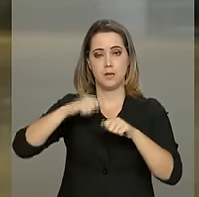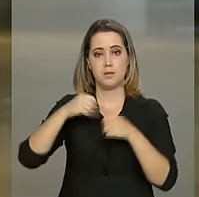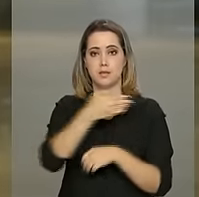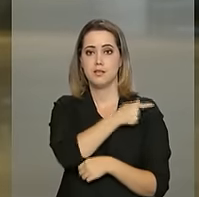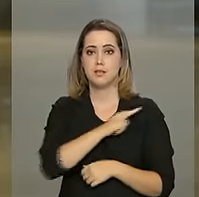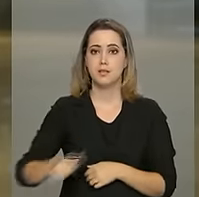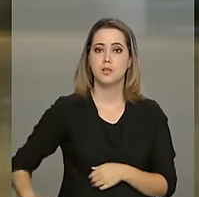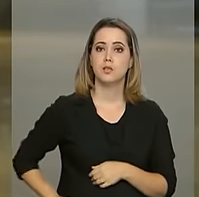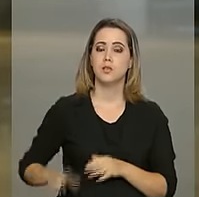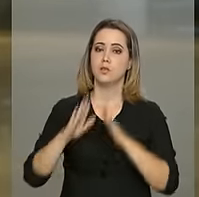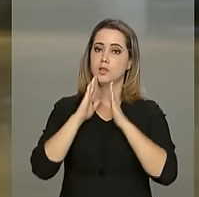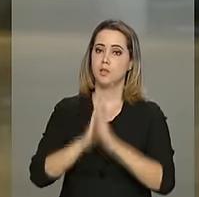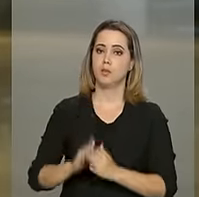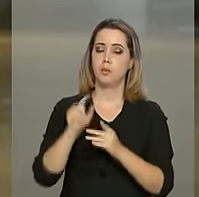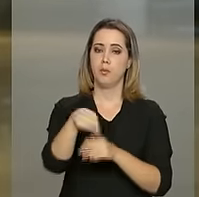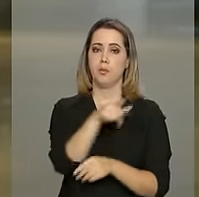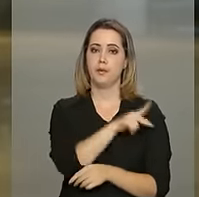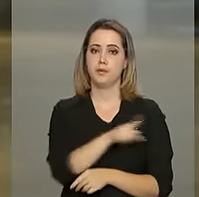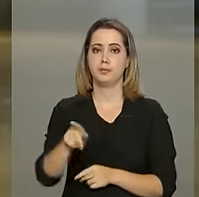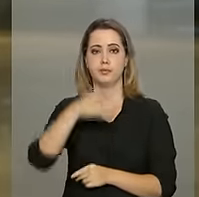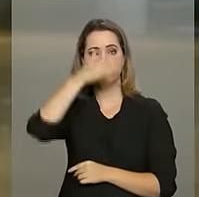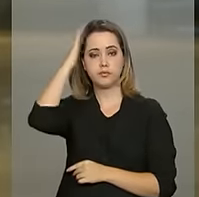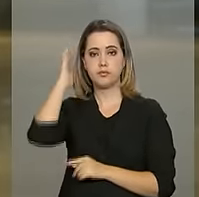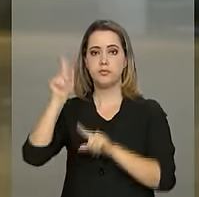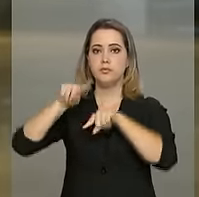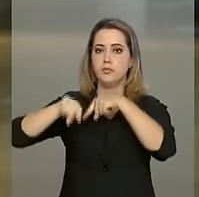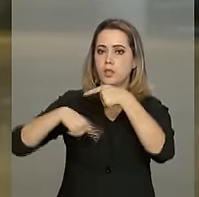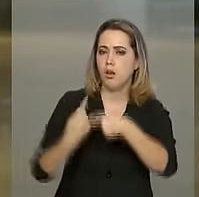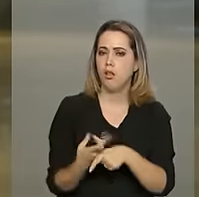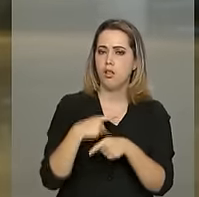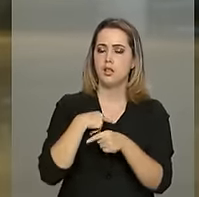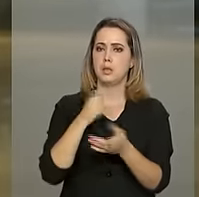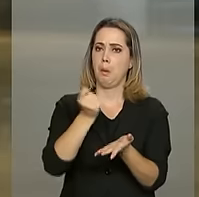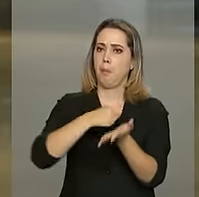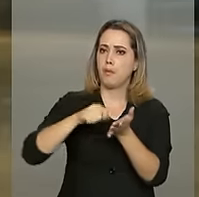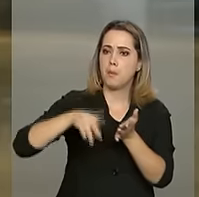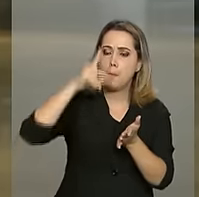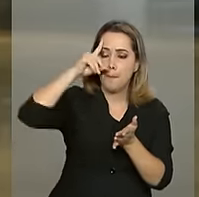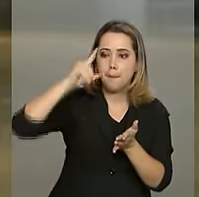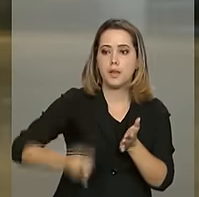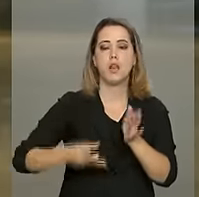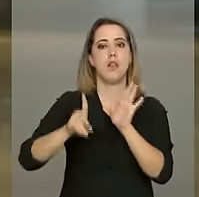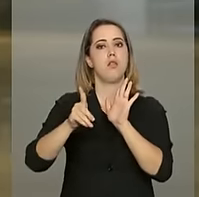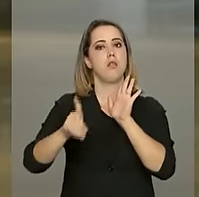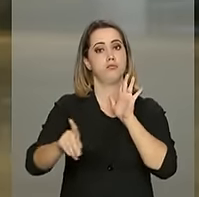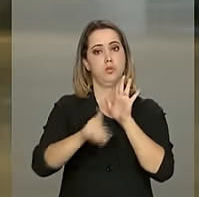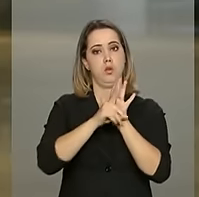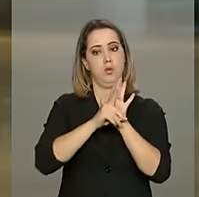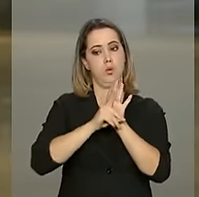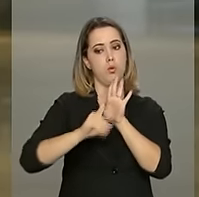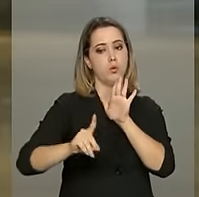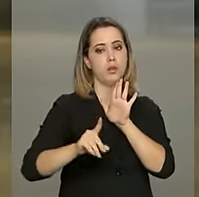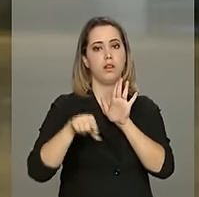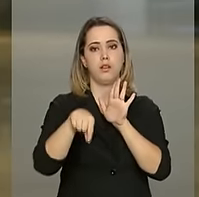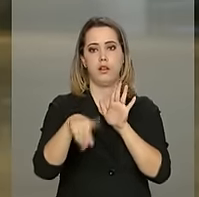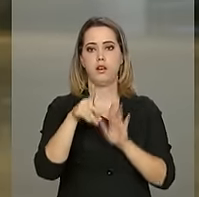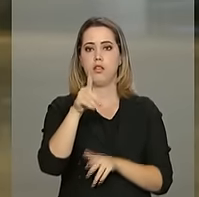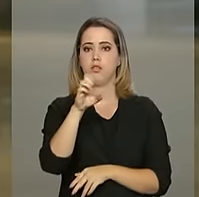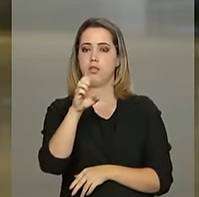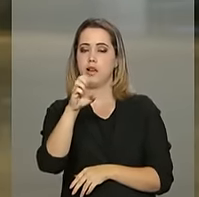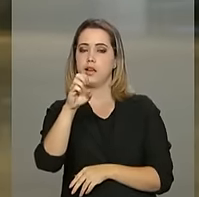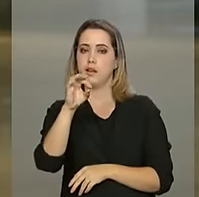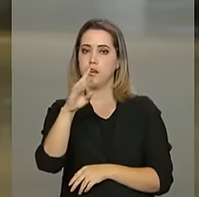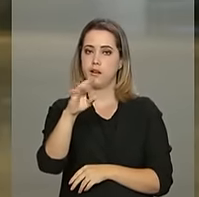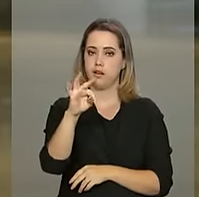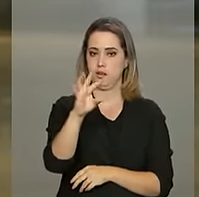pedido ao presidente da República. Em seguida, o presidente edita um decreto autorizando a medida. Cabe ao Ministério